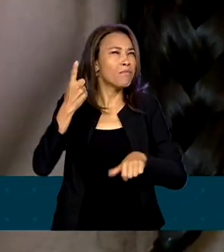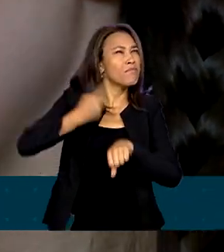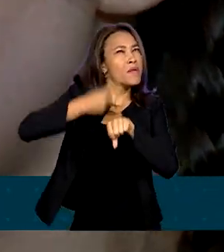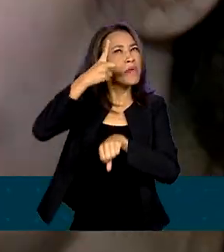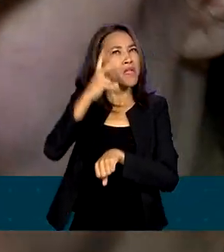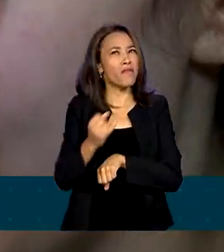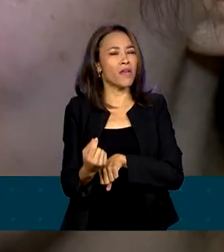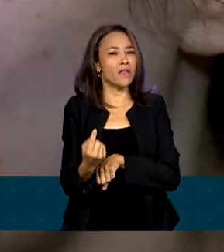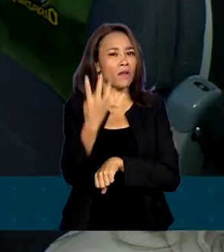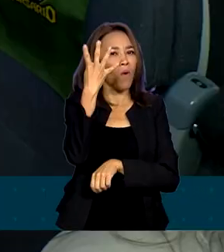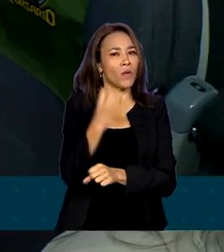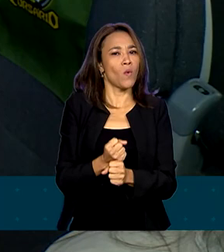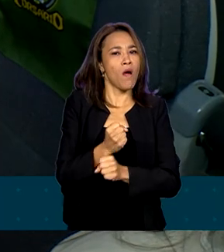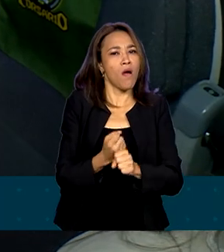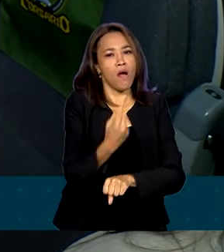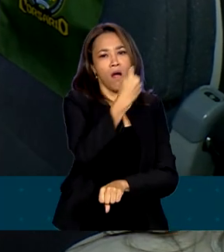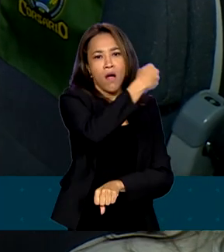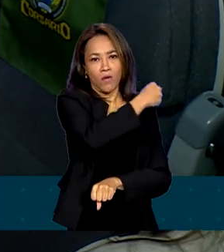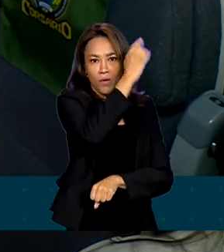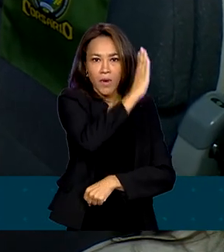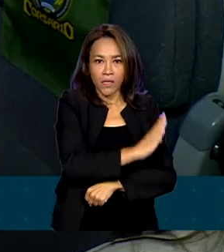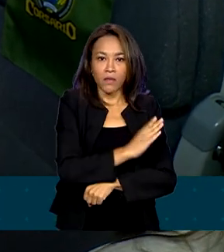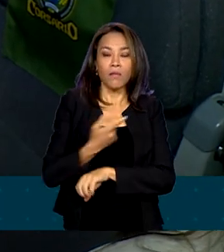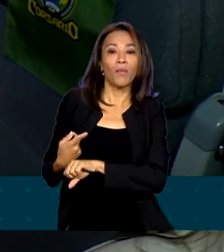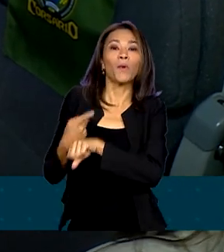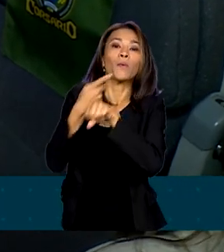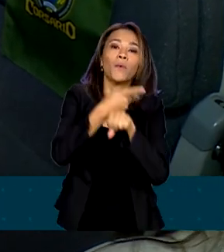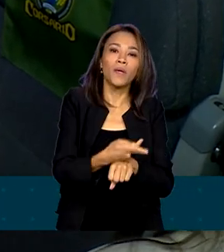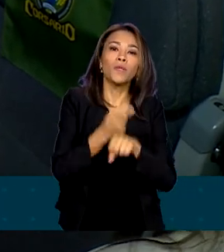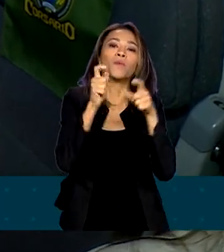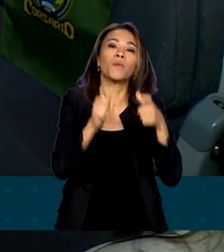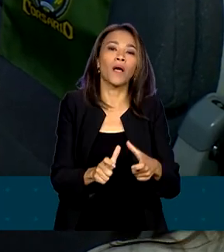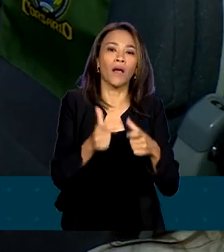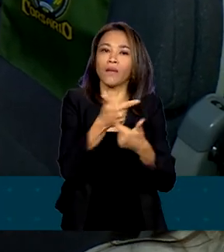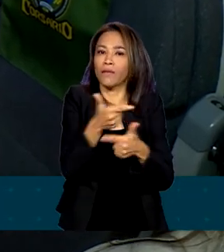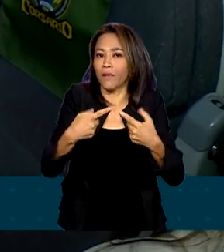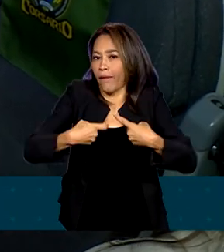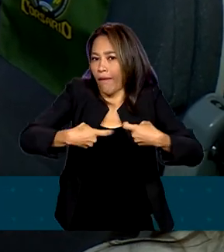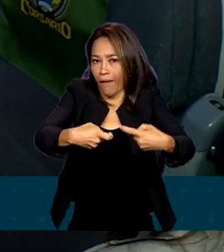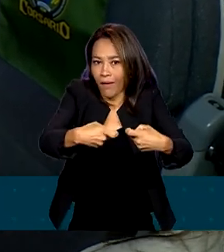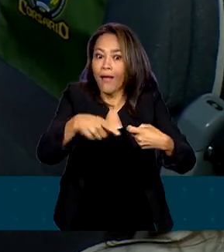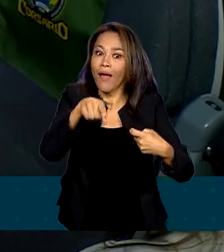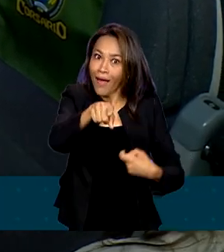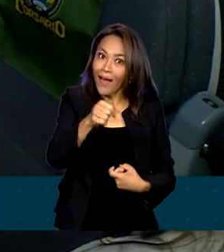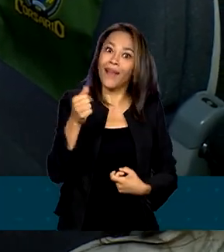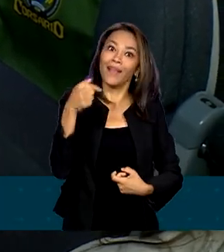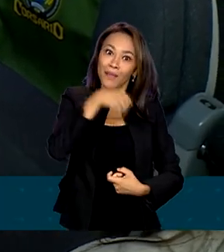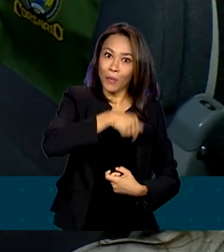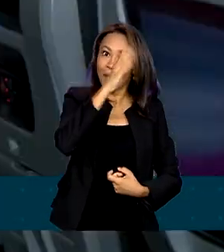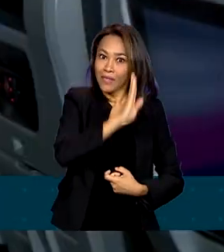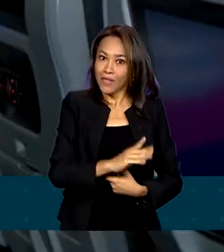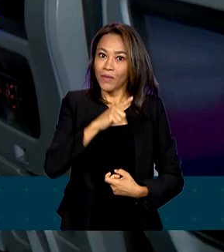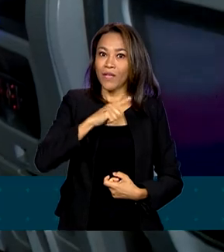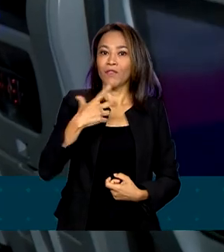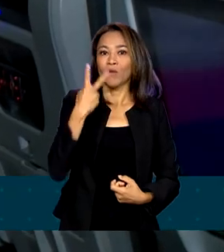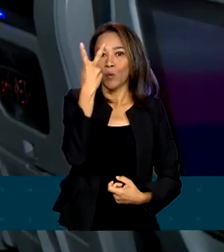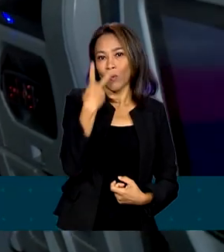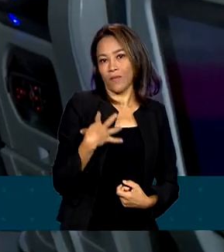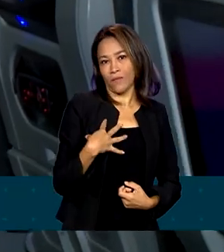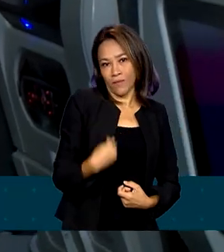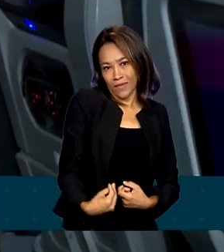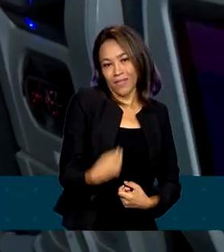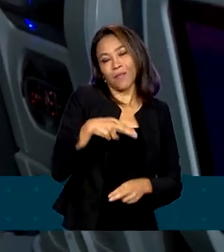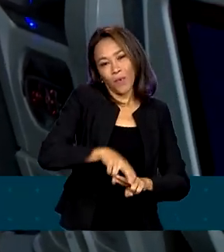há 4 anos, em busca de um lugar sem guerras. Foi no Brasil que teve as duas filhas. E é por